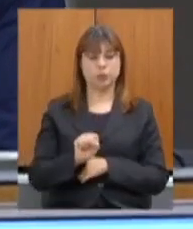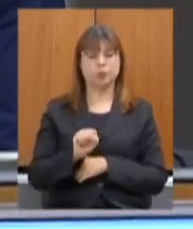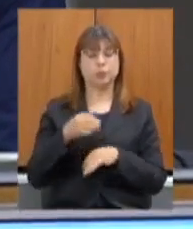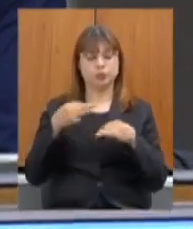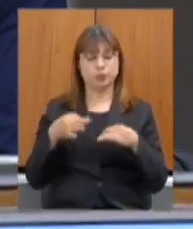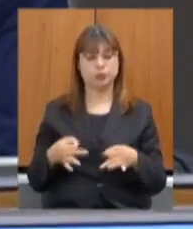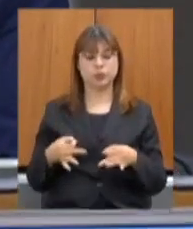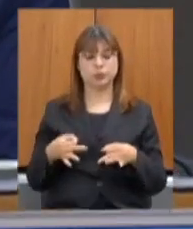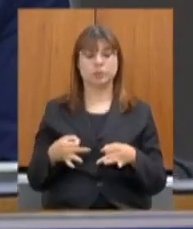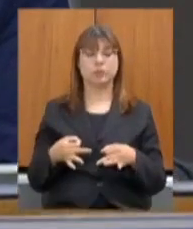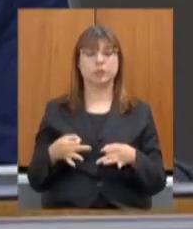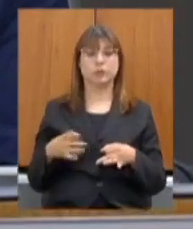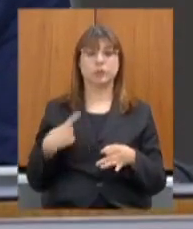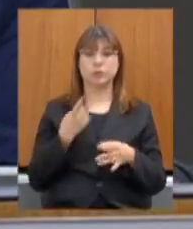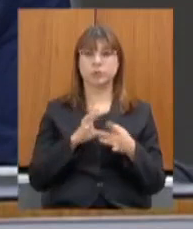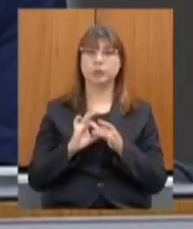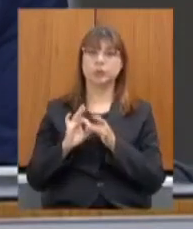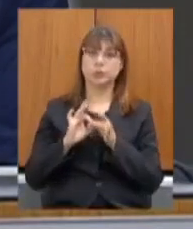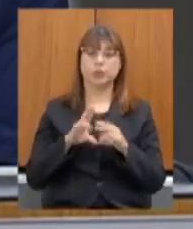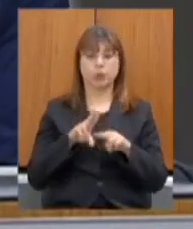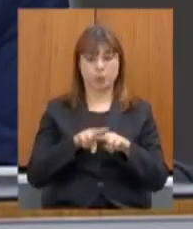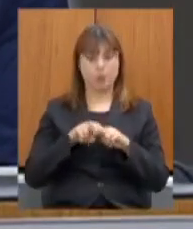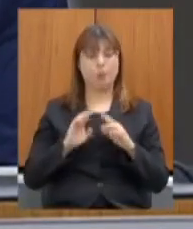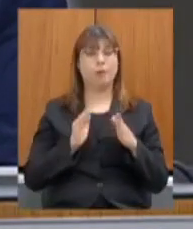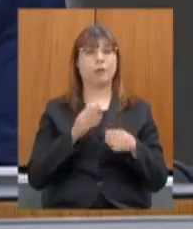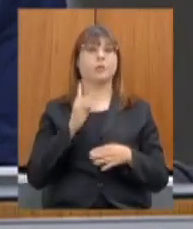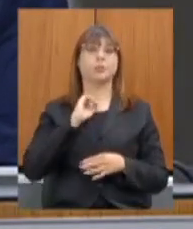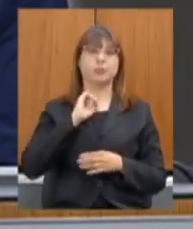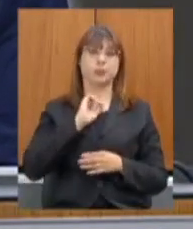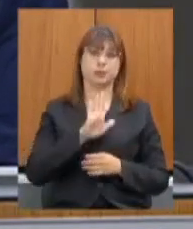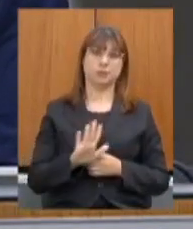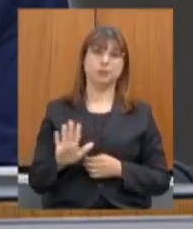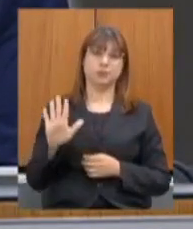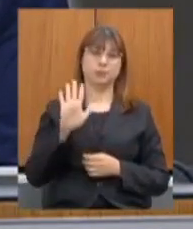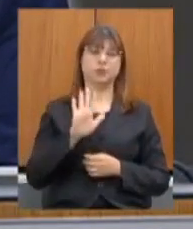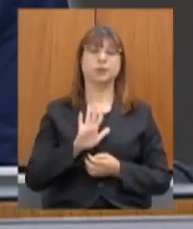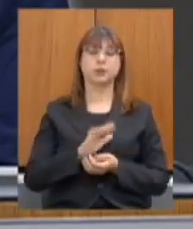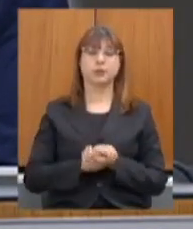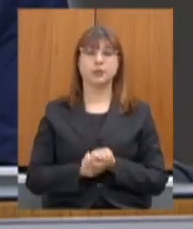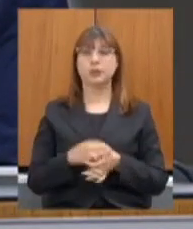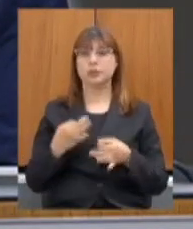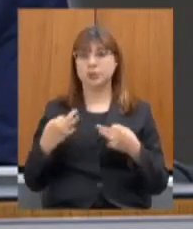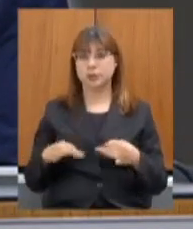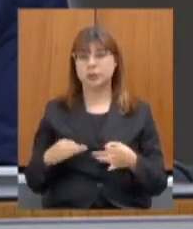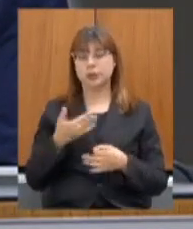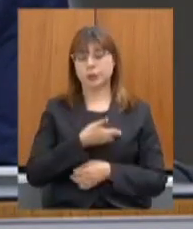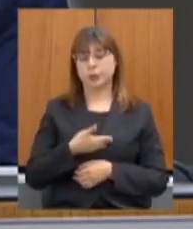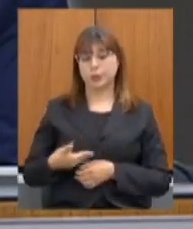essa nossa união é por Minas Gerais. Com certeza, o governador Romeu Zema dá